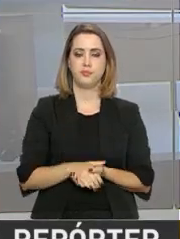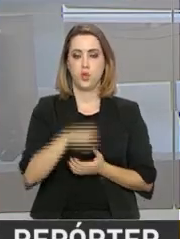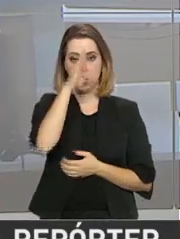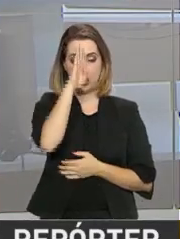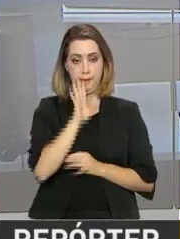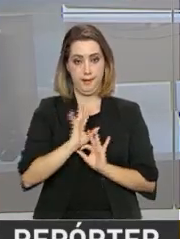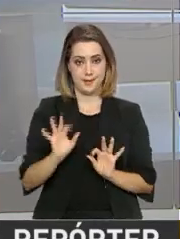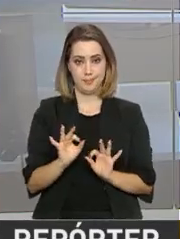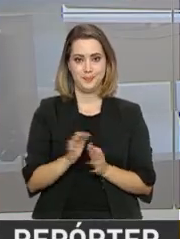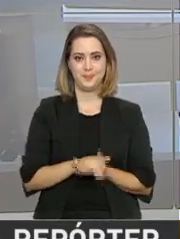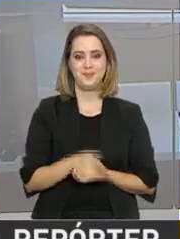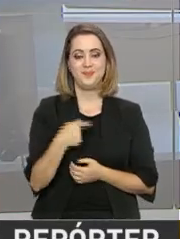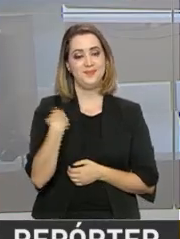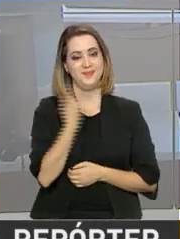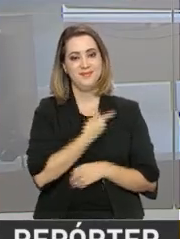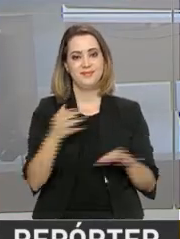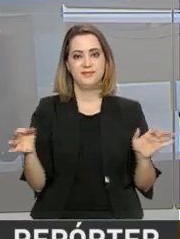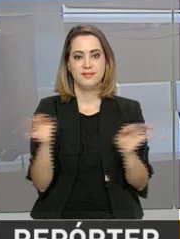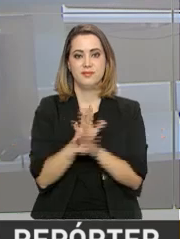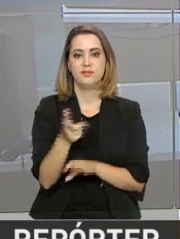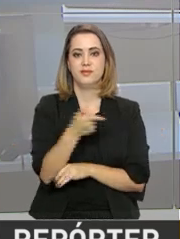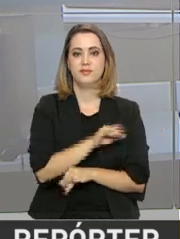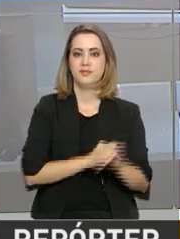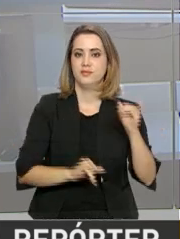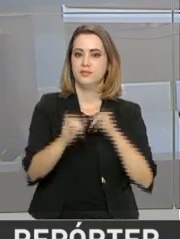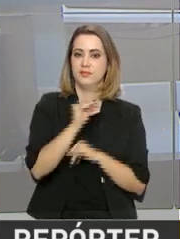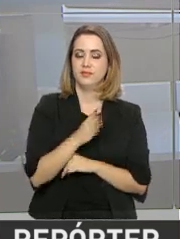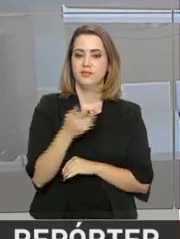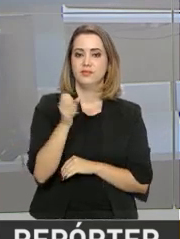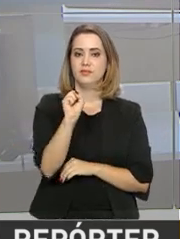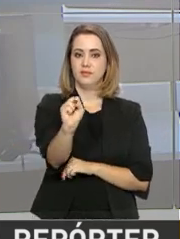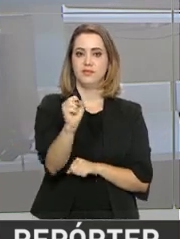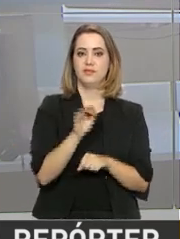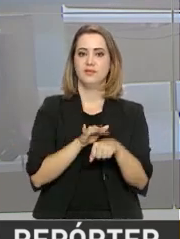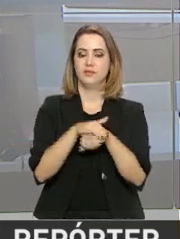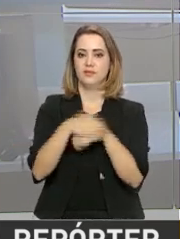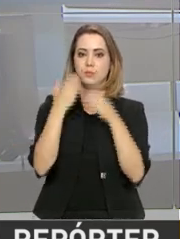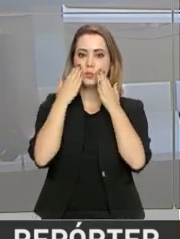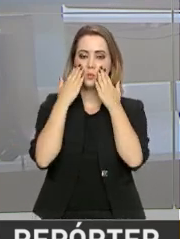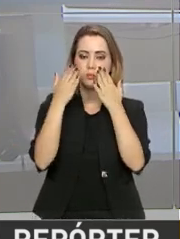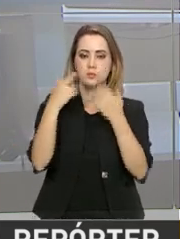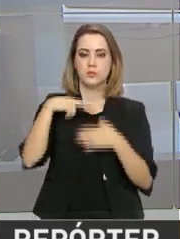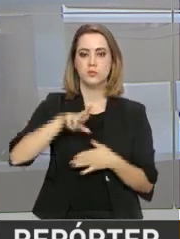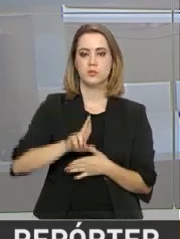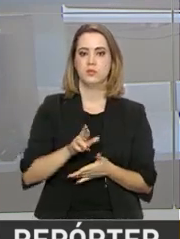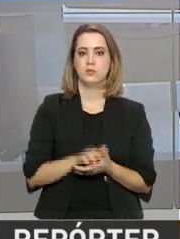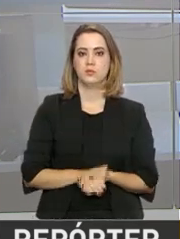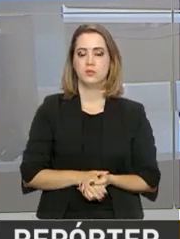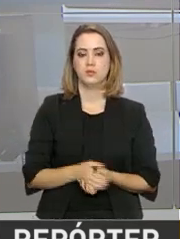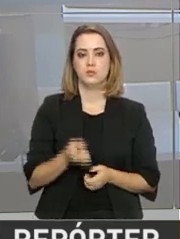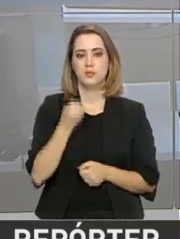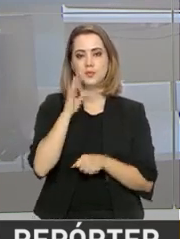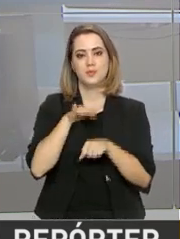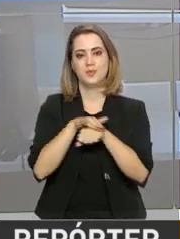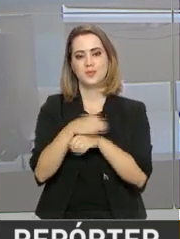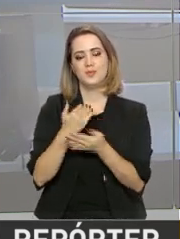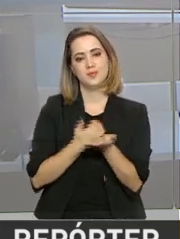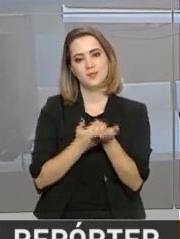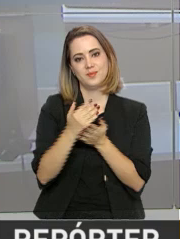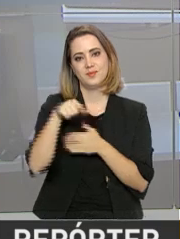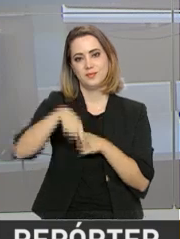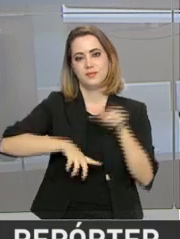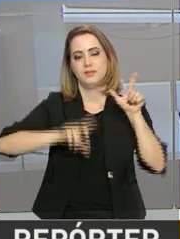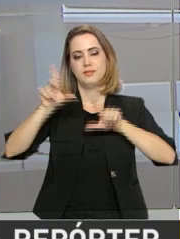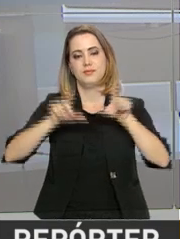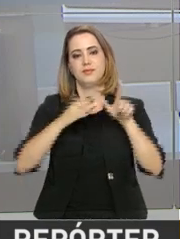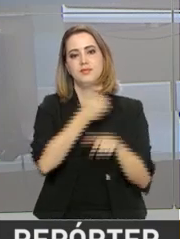nós ficamos por aqui voltamos a qualquer momento com outras informações ou às 8 da noite na próxima edição do repórter NBR uma boa noite para você e